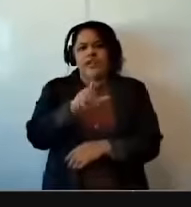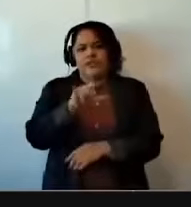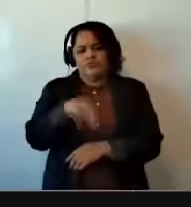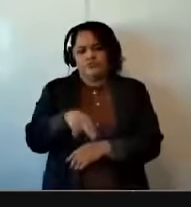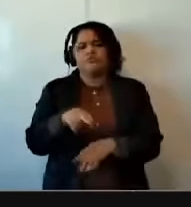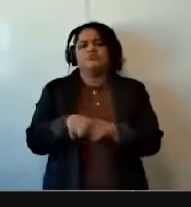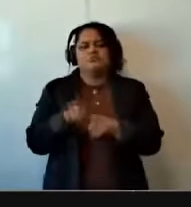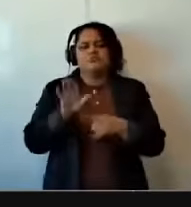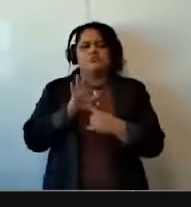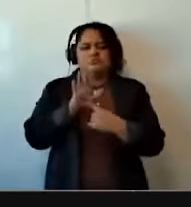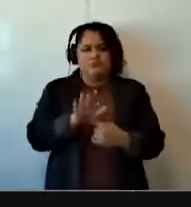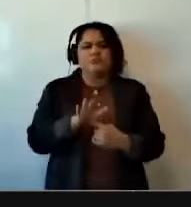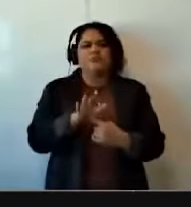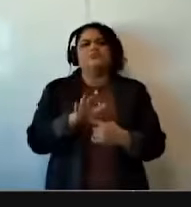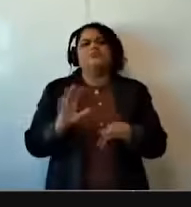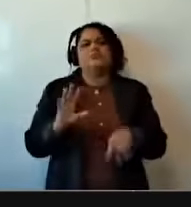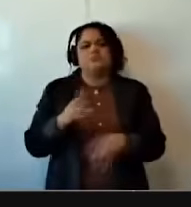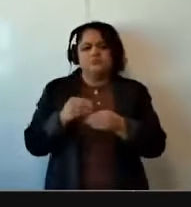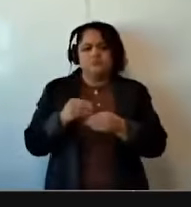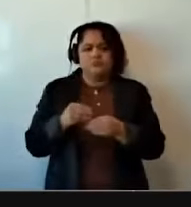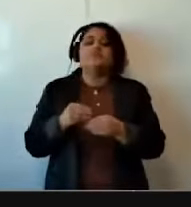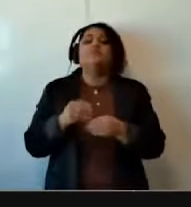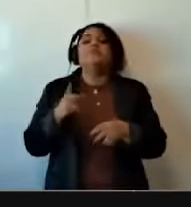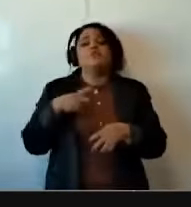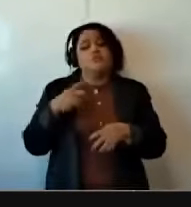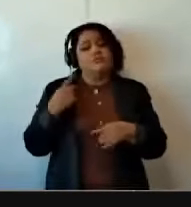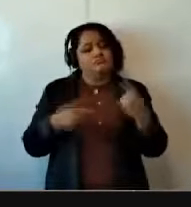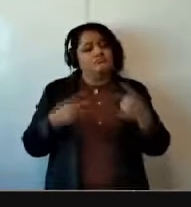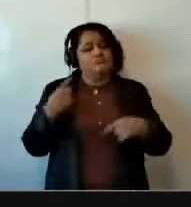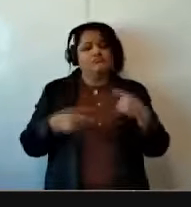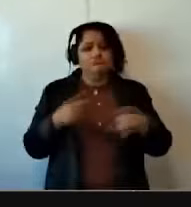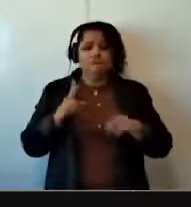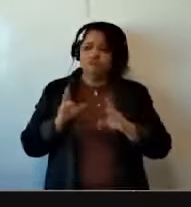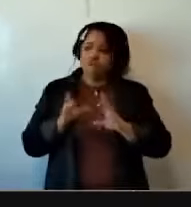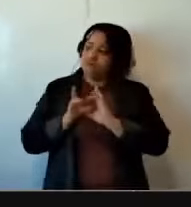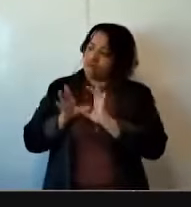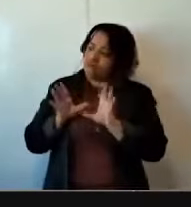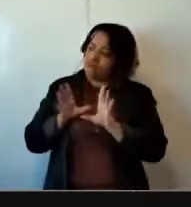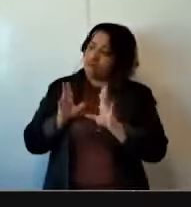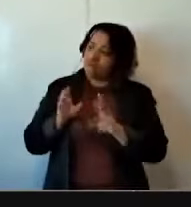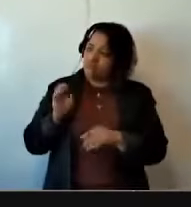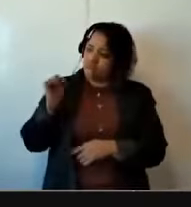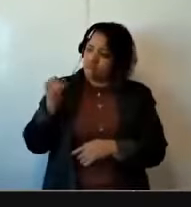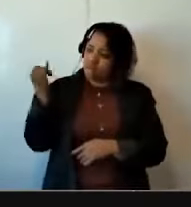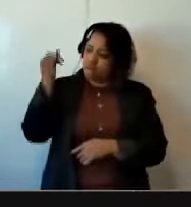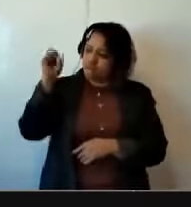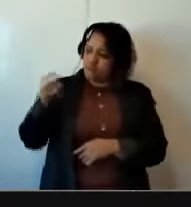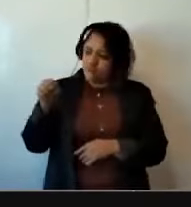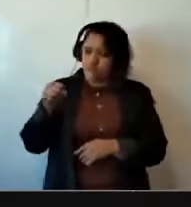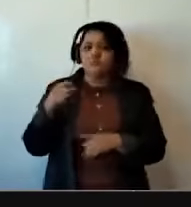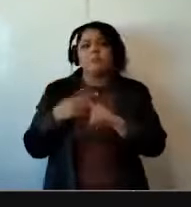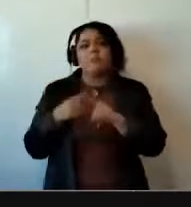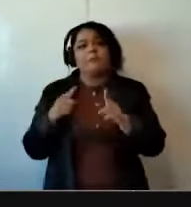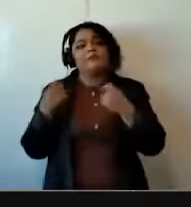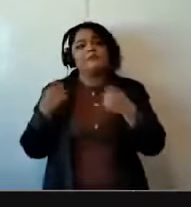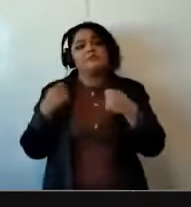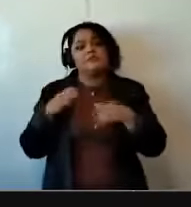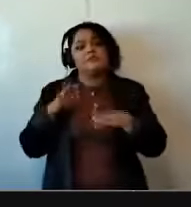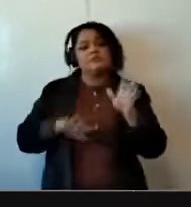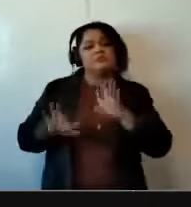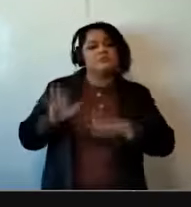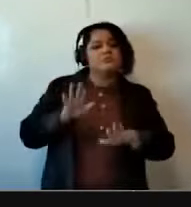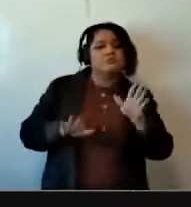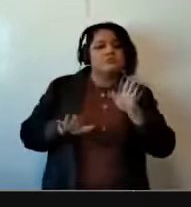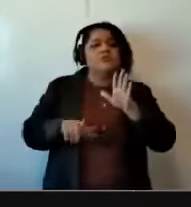discutindo esse assunto, que é muito relevante, sim. Porém, ele esbarra em legislações federais, em atribuições que são